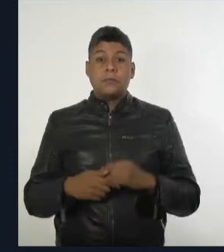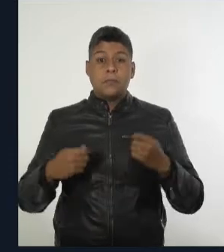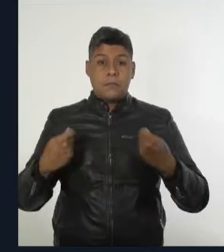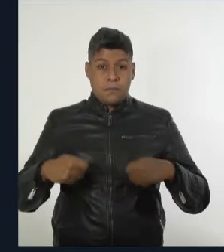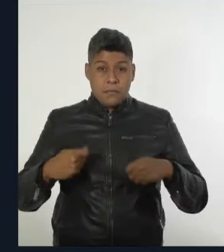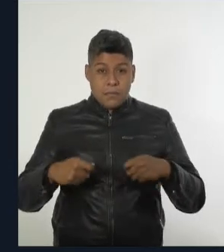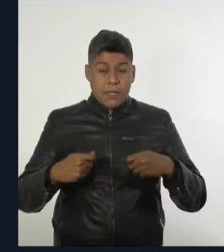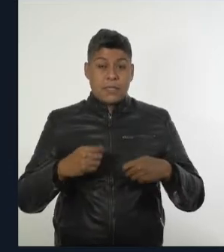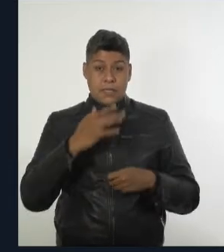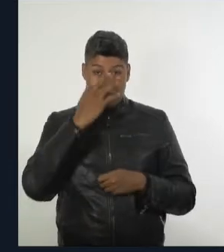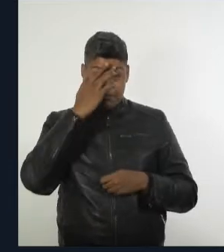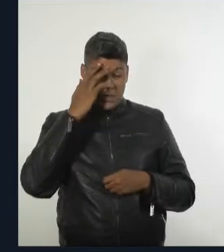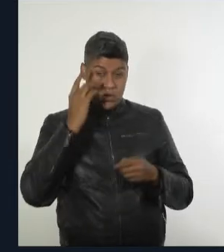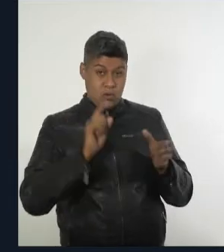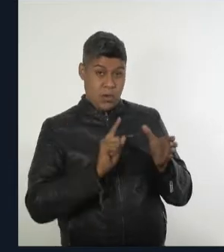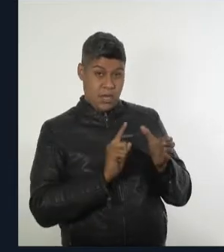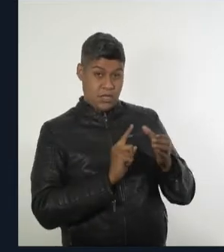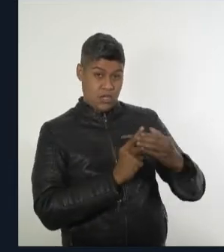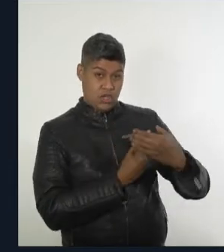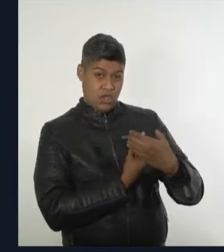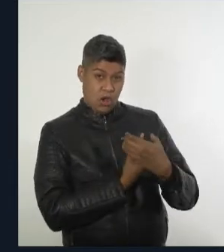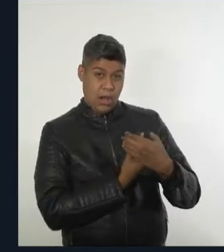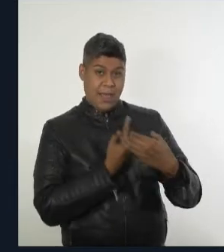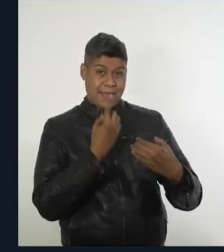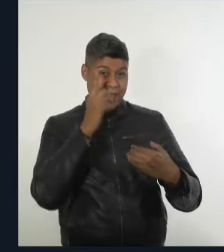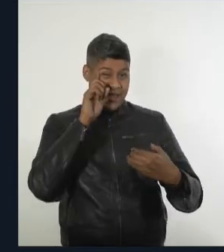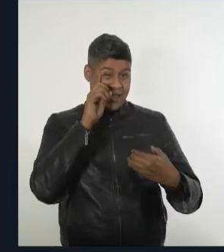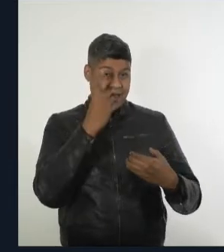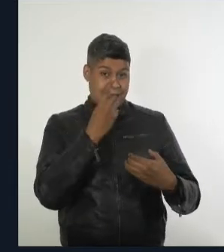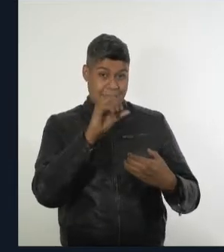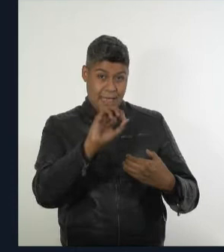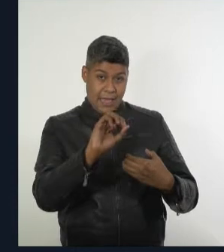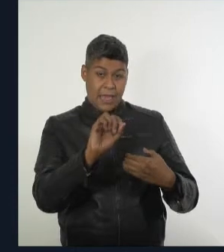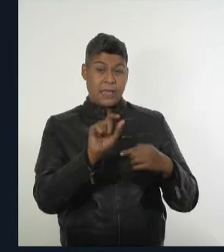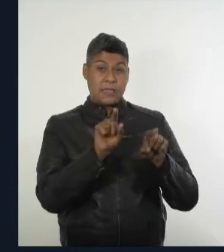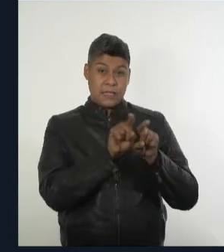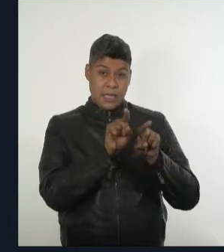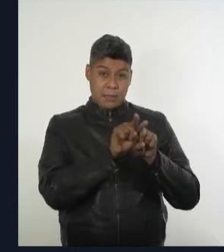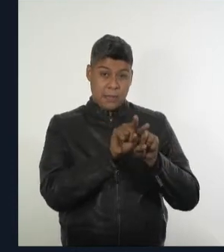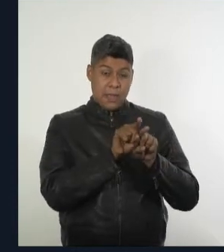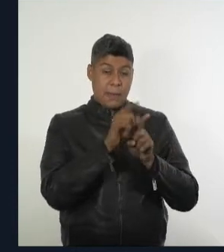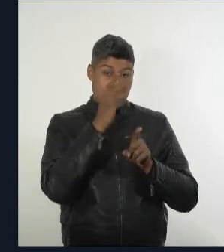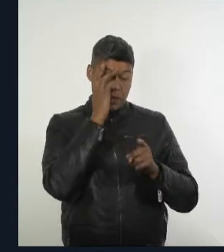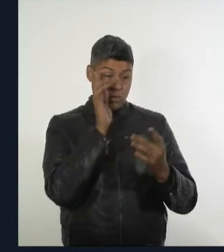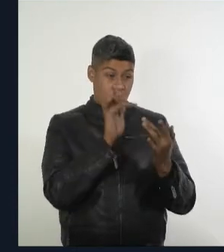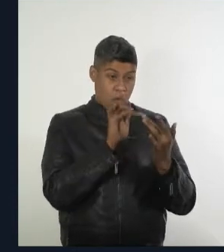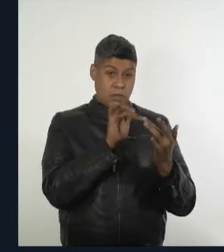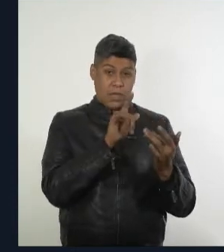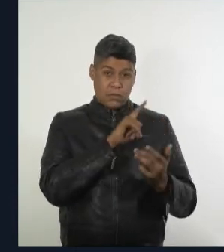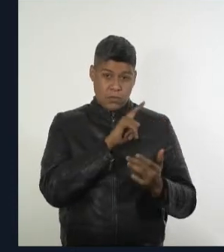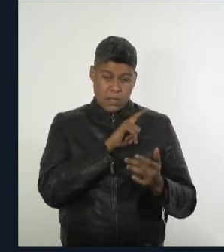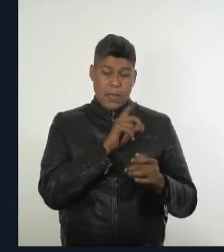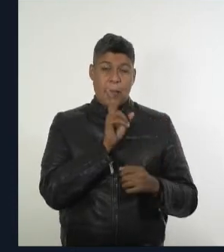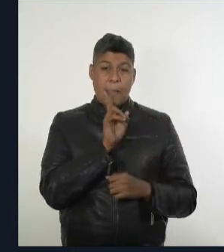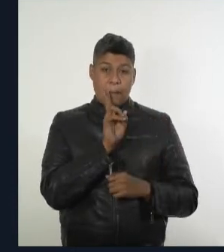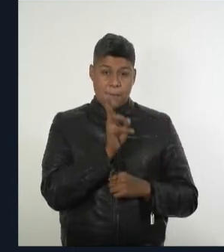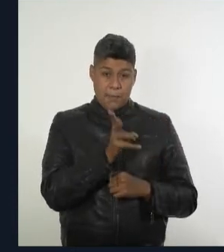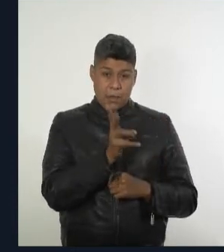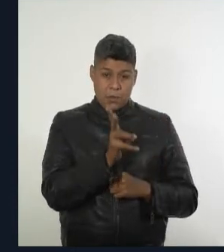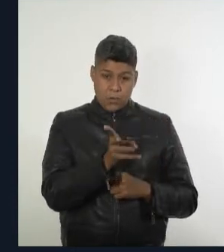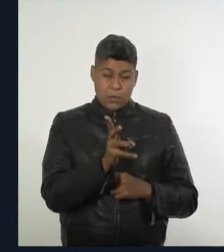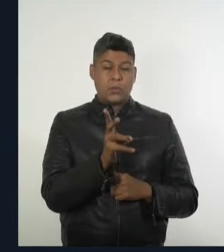ficar em isolamento por no mínimo 10 dias e seus contactantes, os seus contatos mais próximos, devem fazer a quarentena